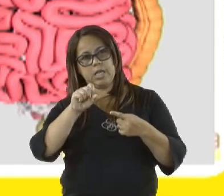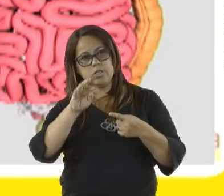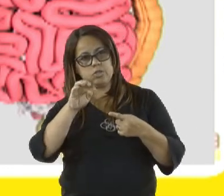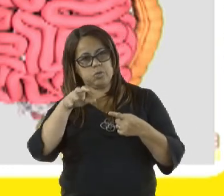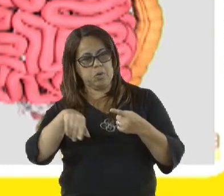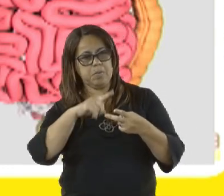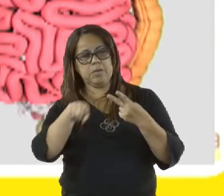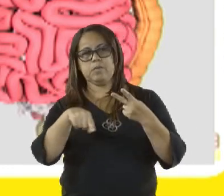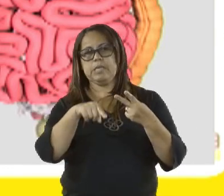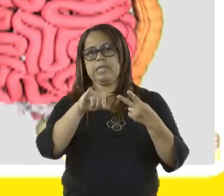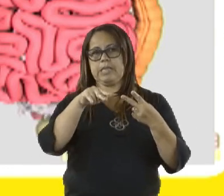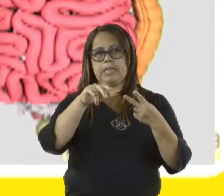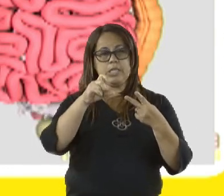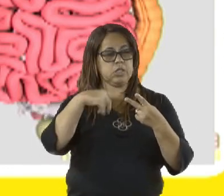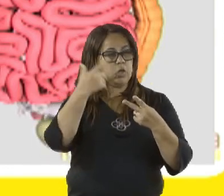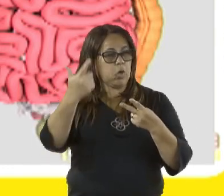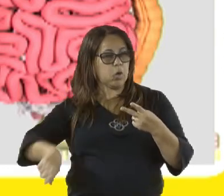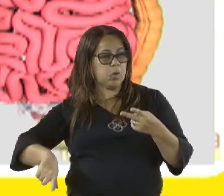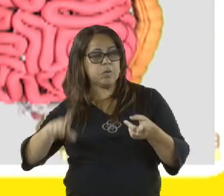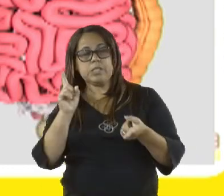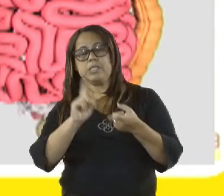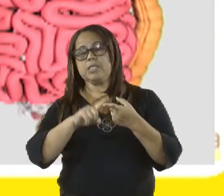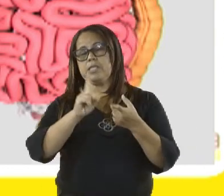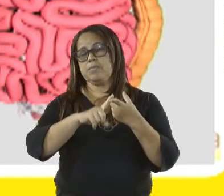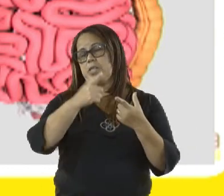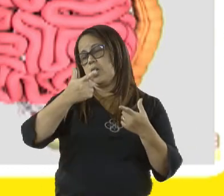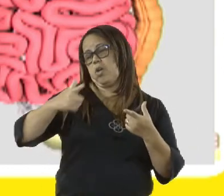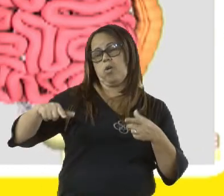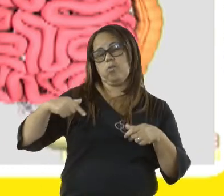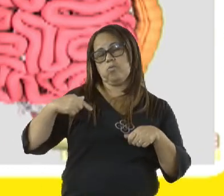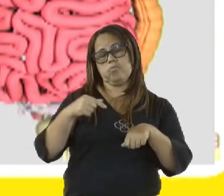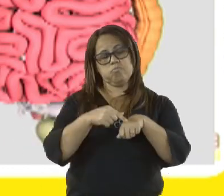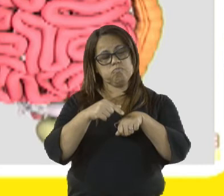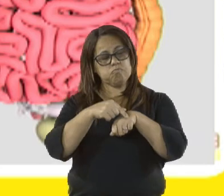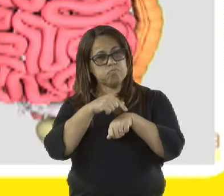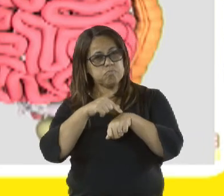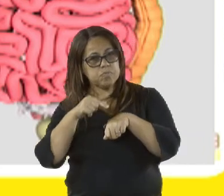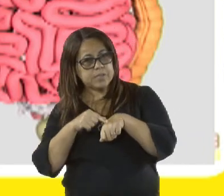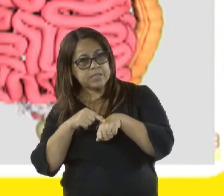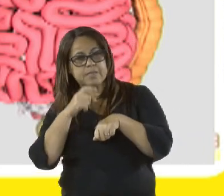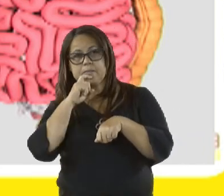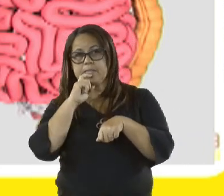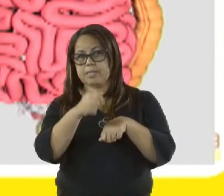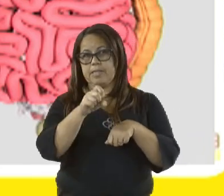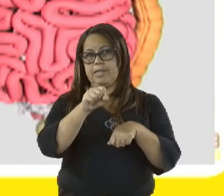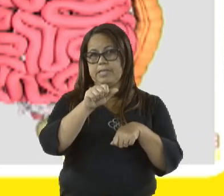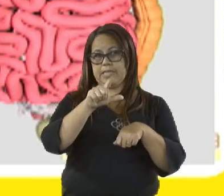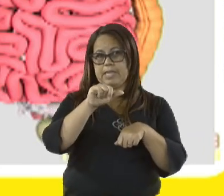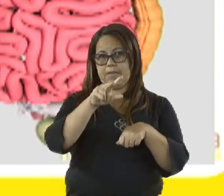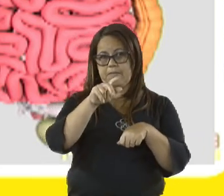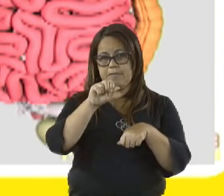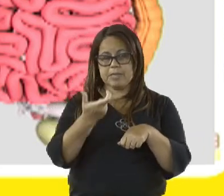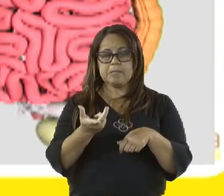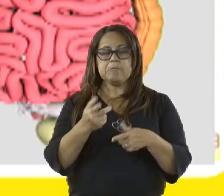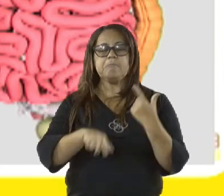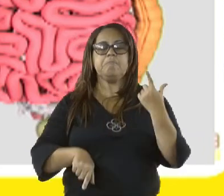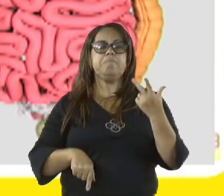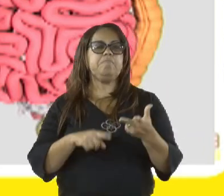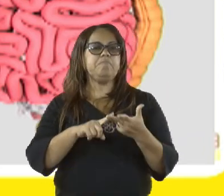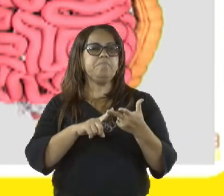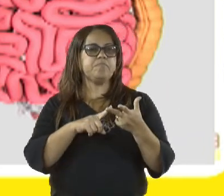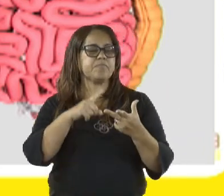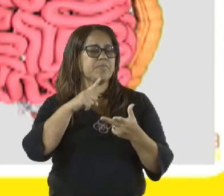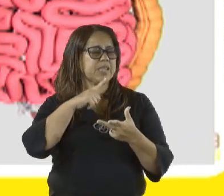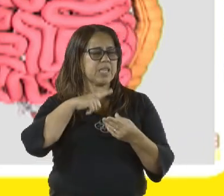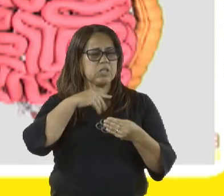e outros. Fazem parte também desse sistema as seguintes glândulas. Glândulas salivares, que a gente encontra na boca, que vai liberar